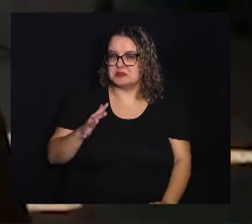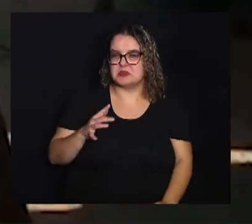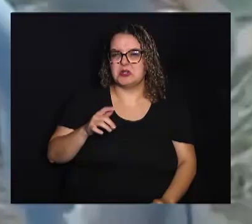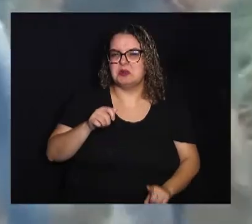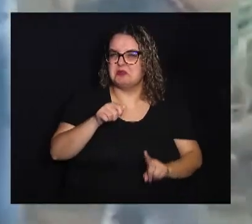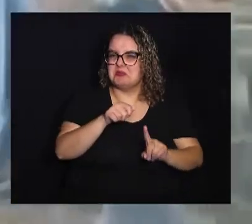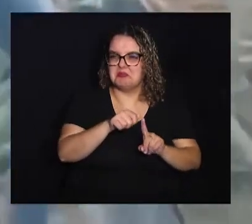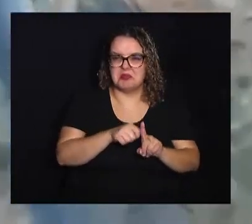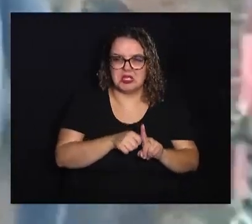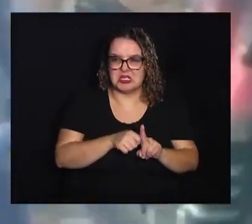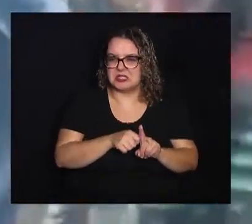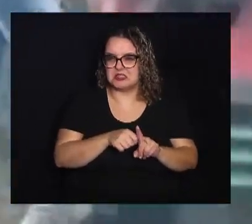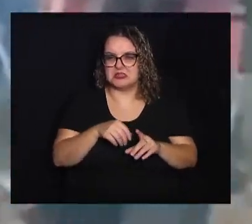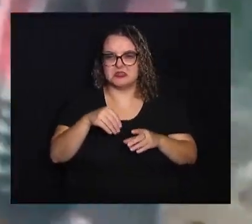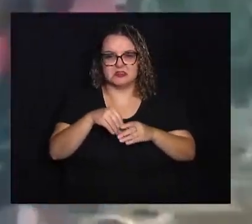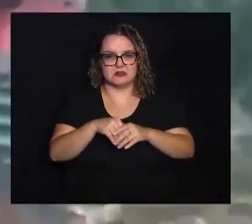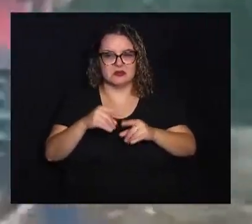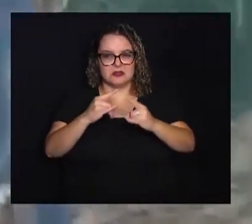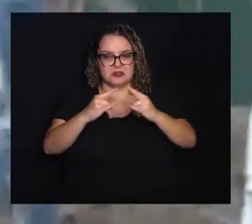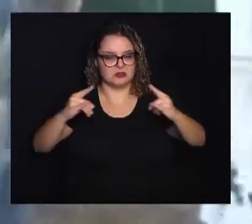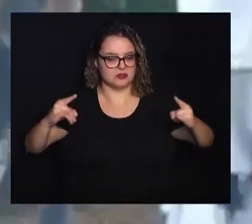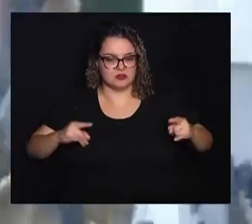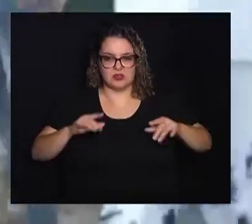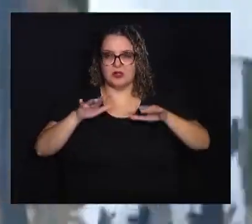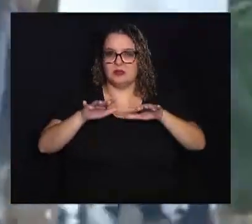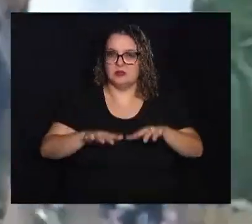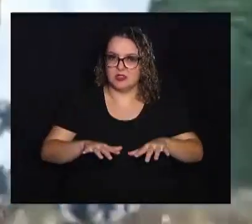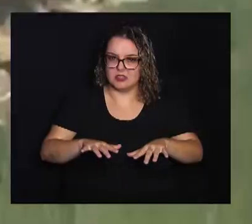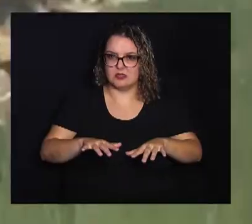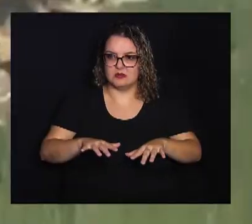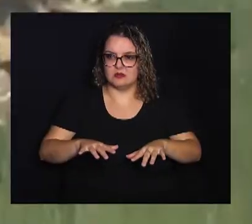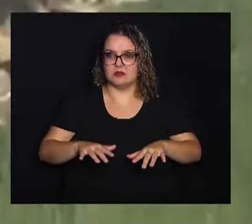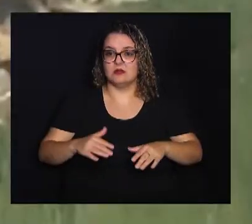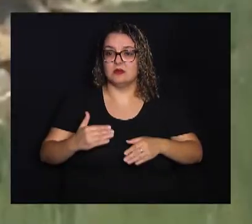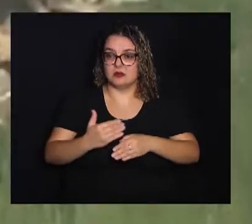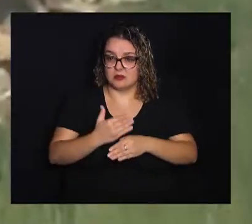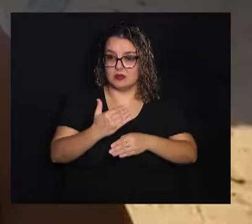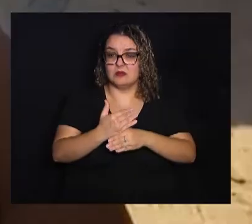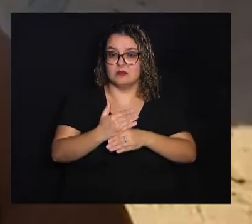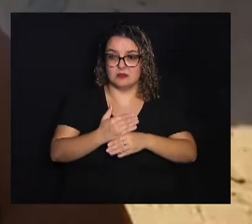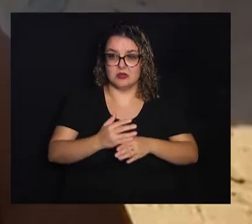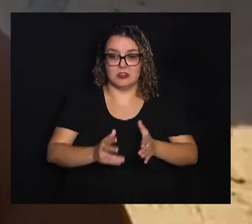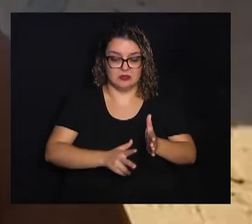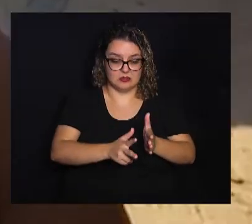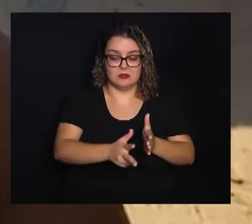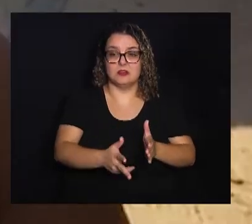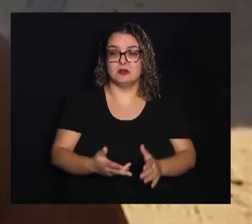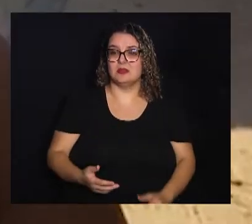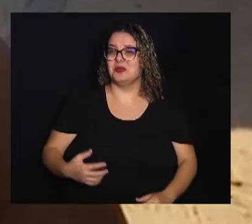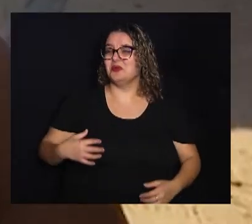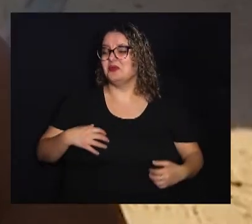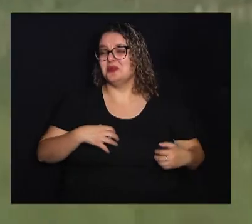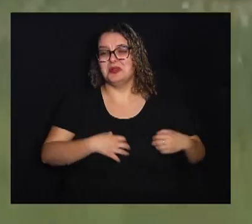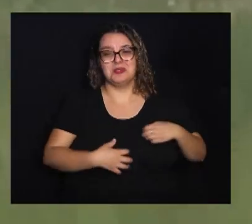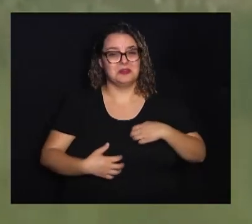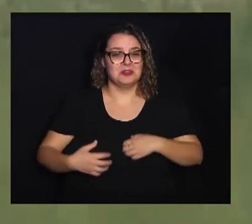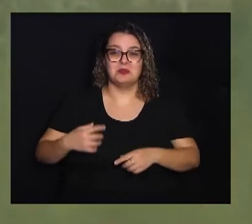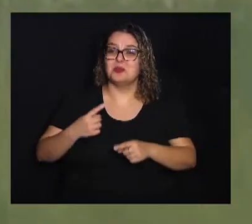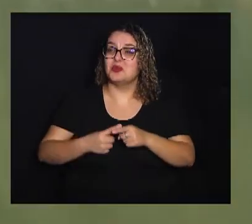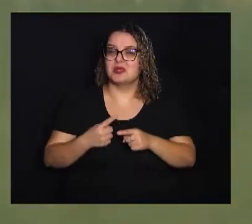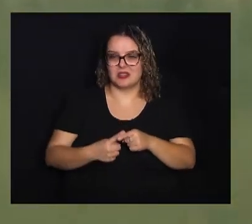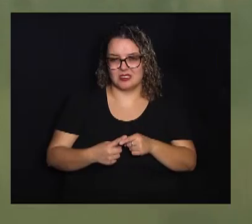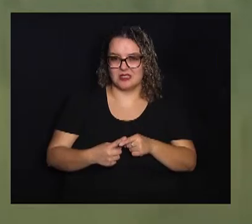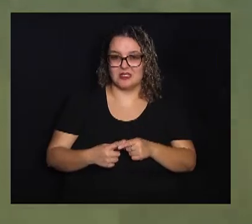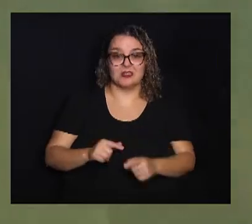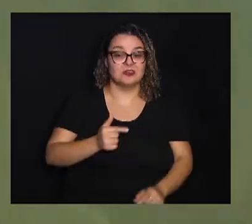1 mês dentro de um barracão que foi construído na linha do trem. Foi muito desesperador, por quê? Porque a